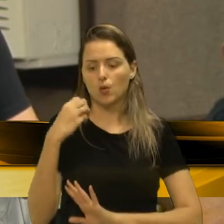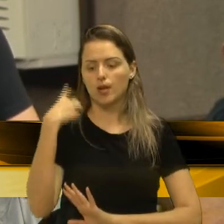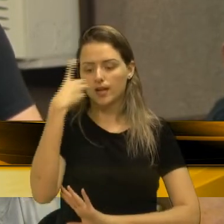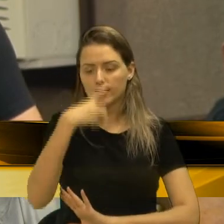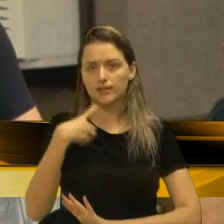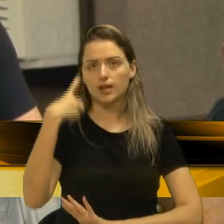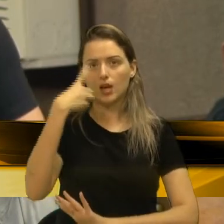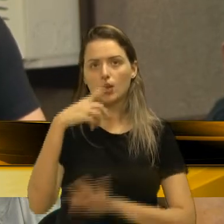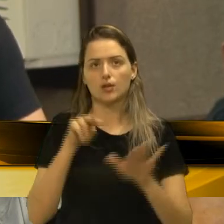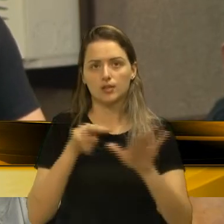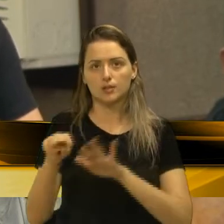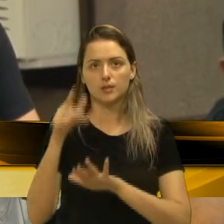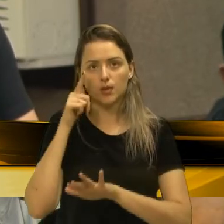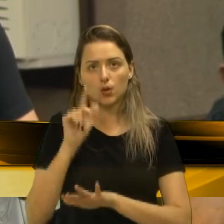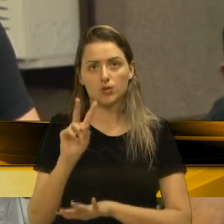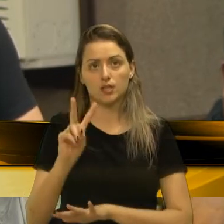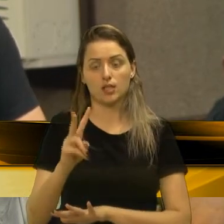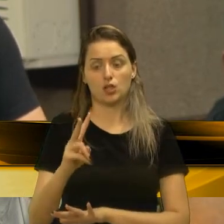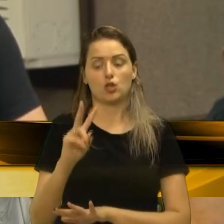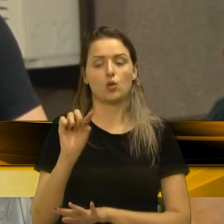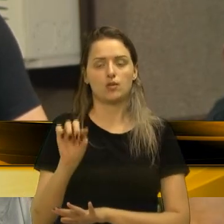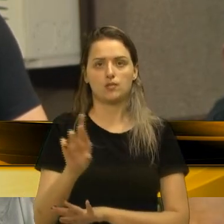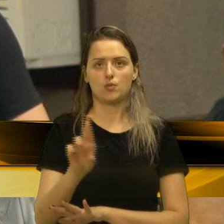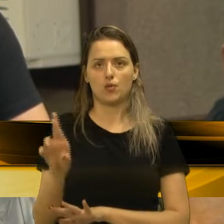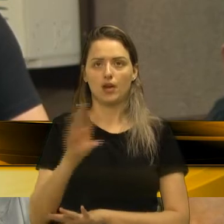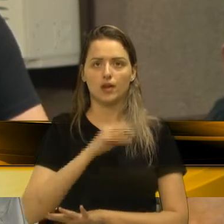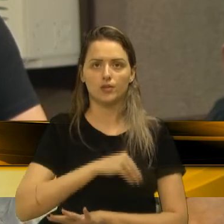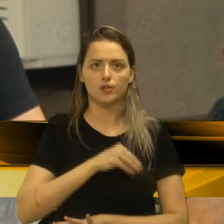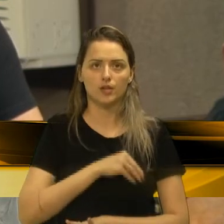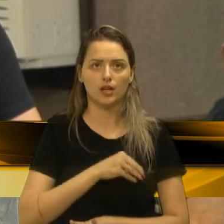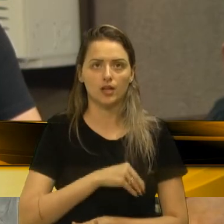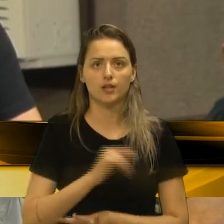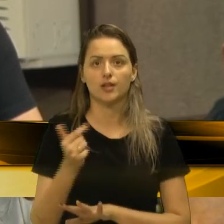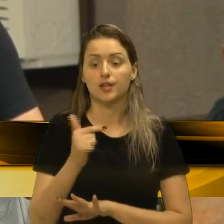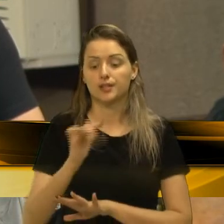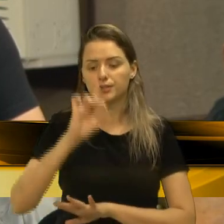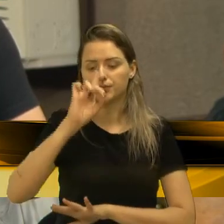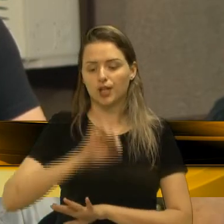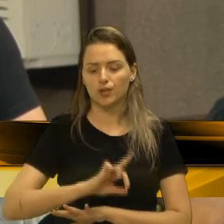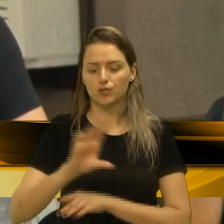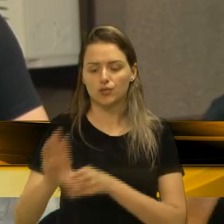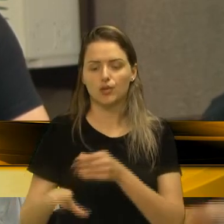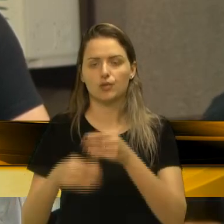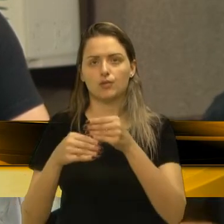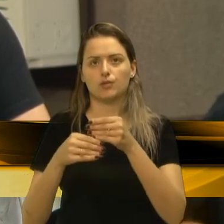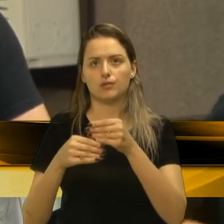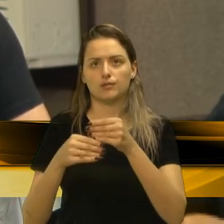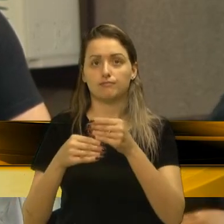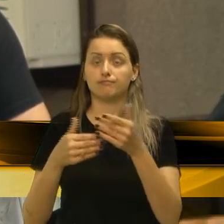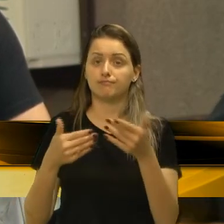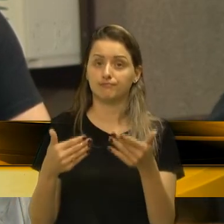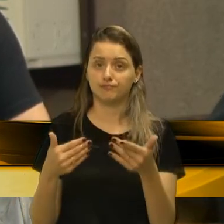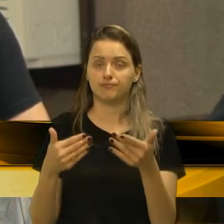de R$2.000, que sujo, né? Sem o seu direito. Aí,